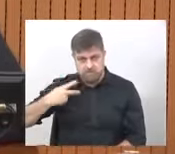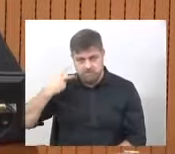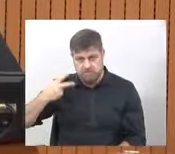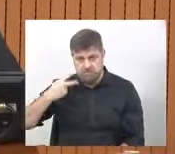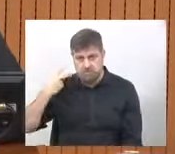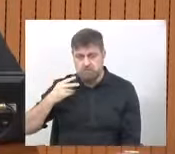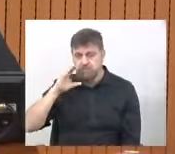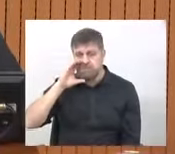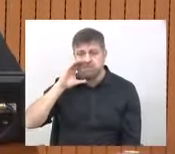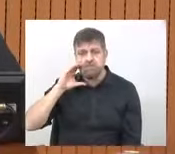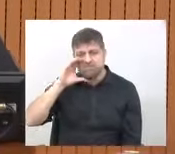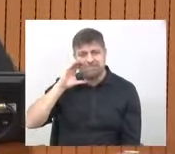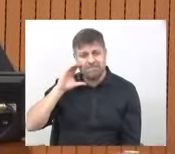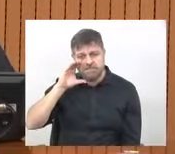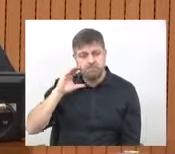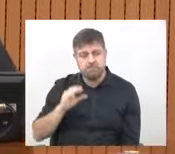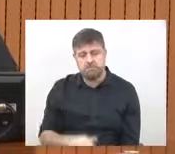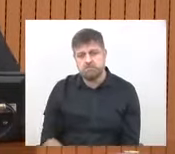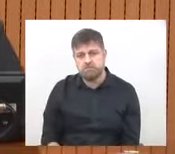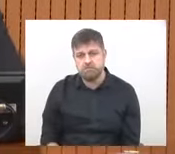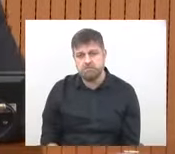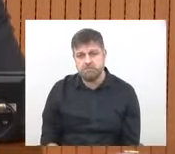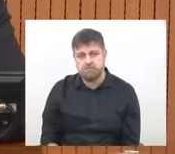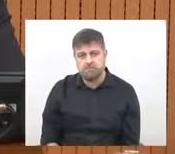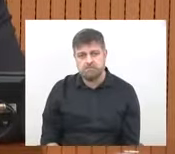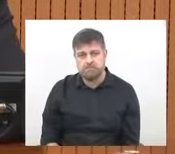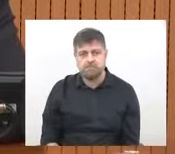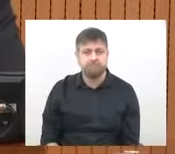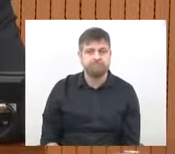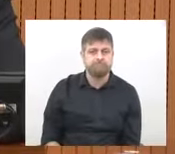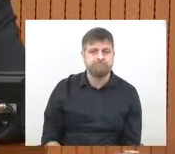Luiz Henrique Cirilo.